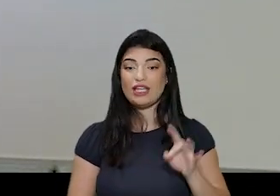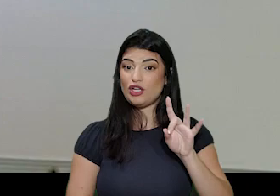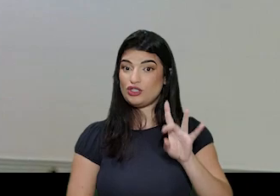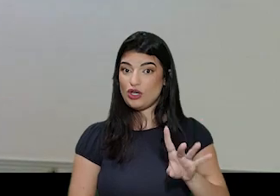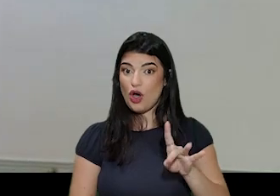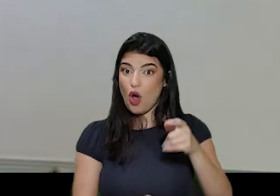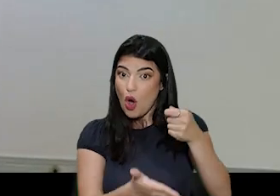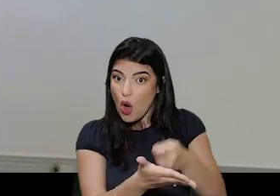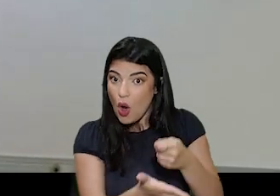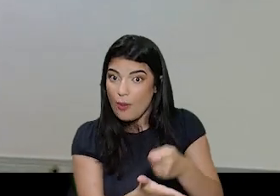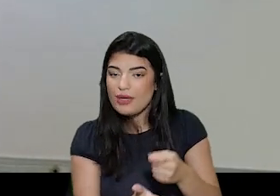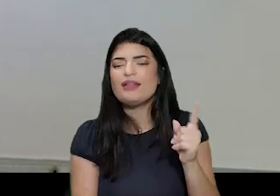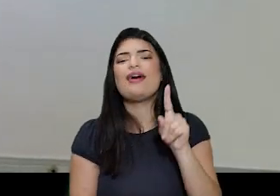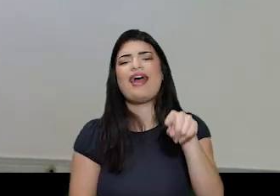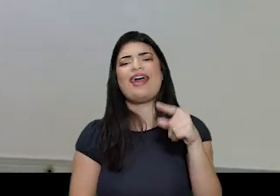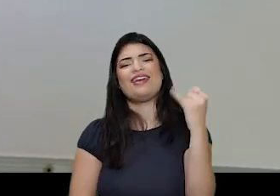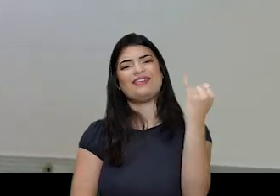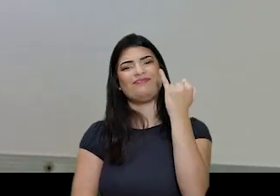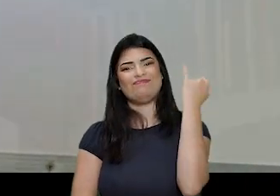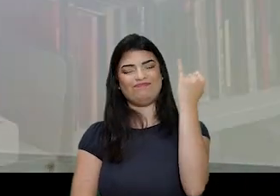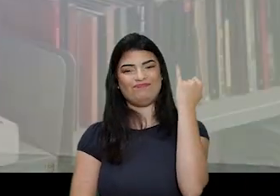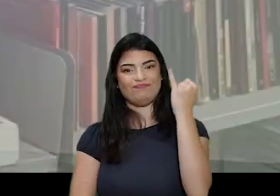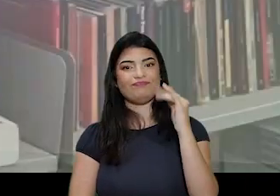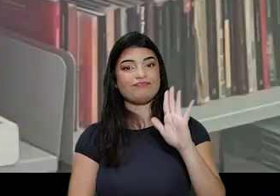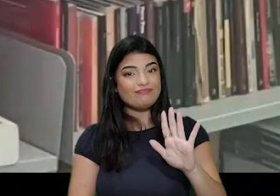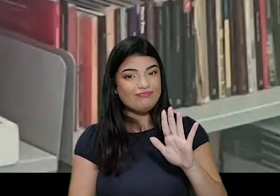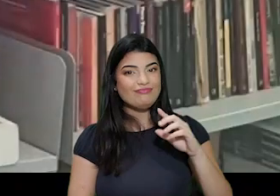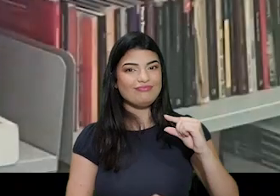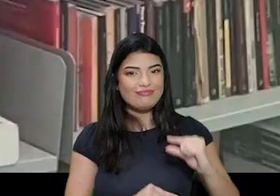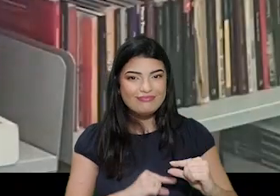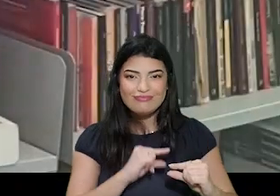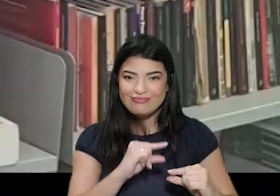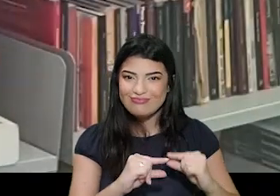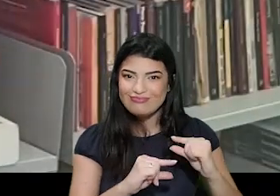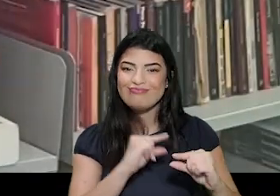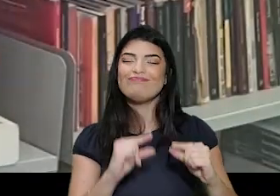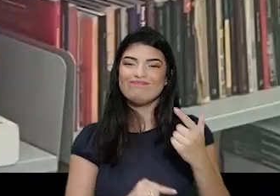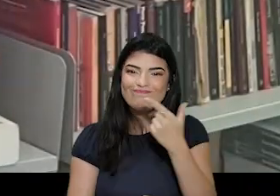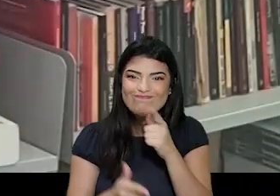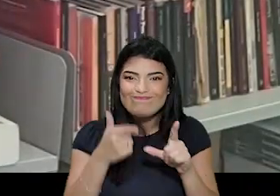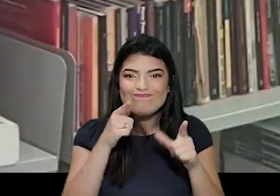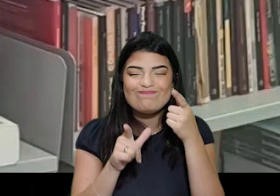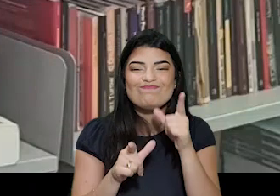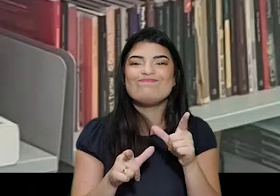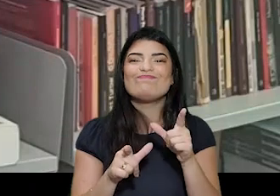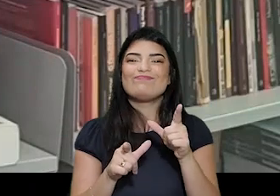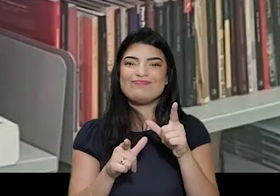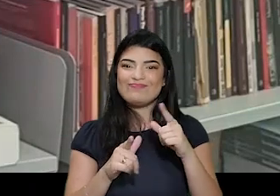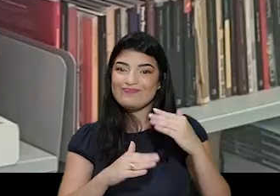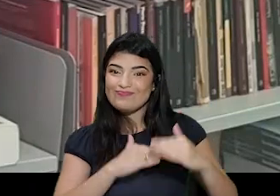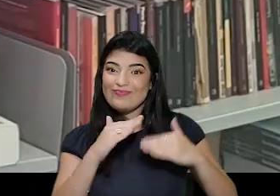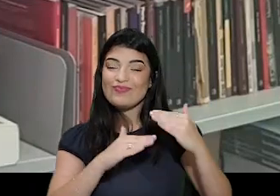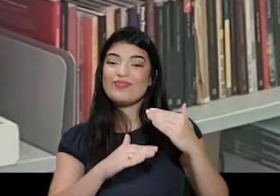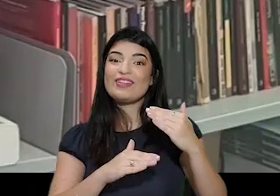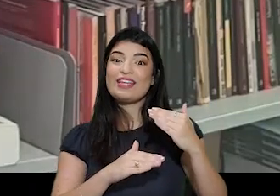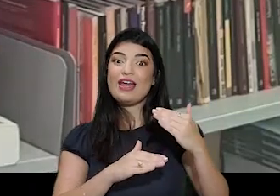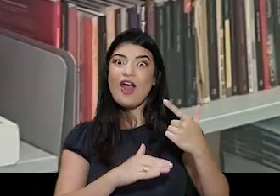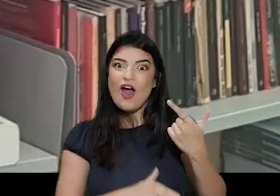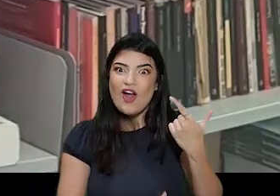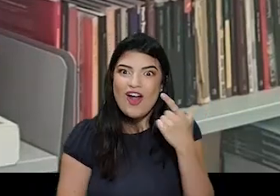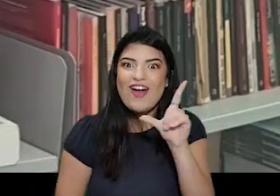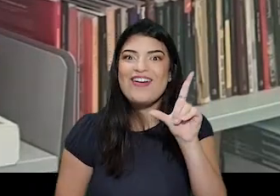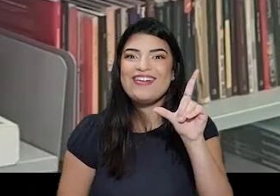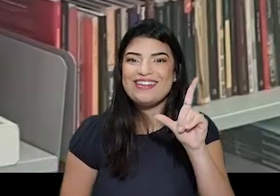deles, não apenas como obrigação, é essencial. Mas aos pouquinhos a gente consegue alcançar. A